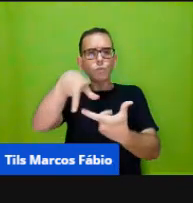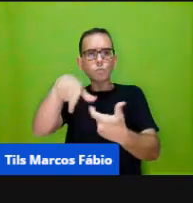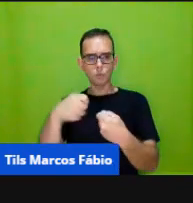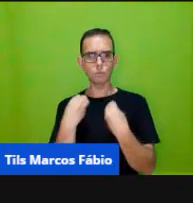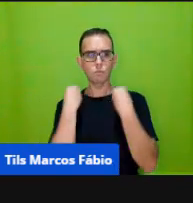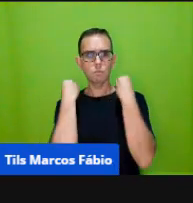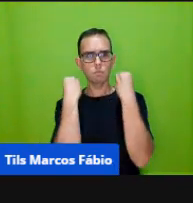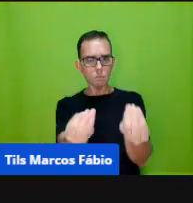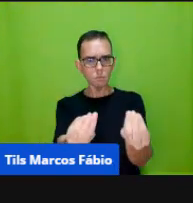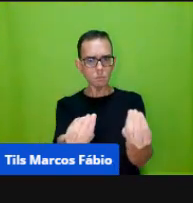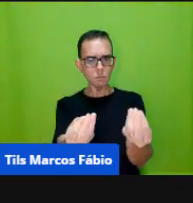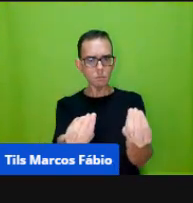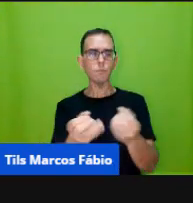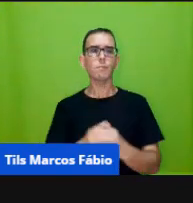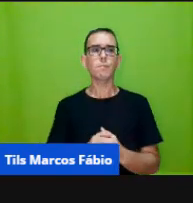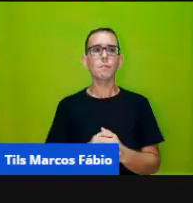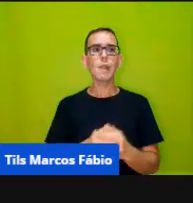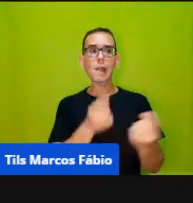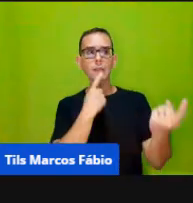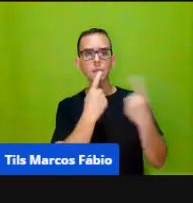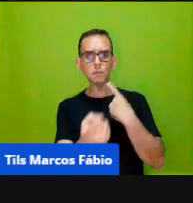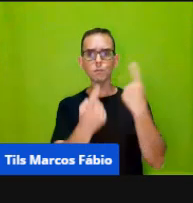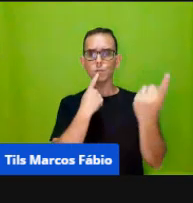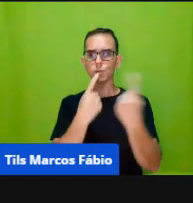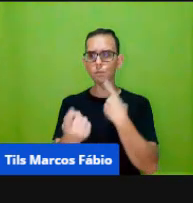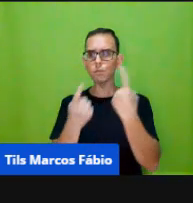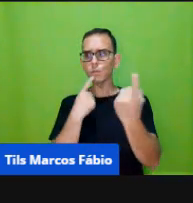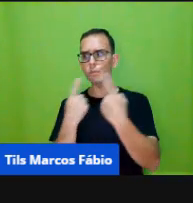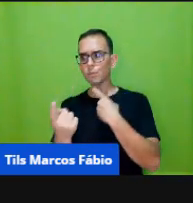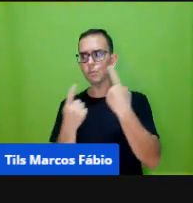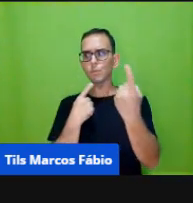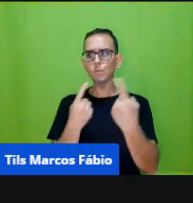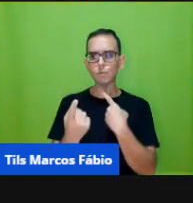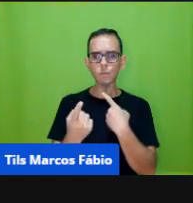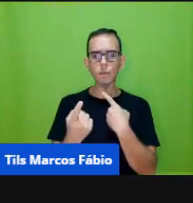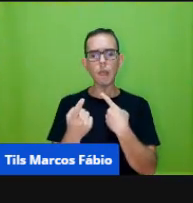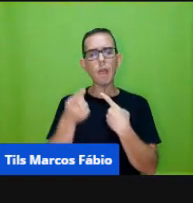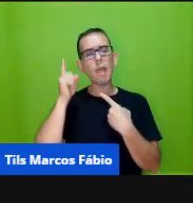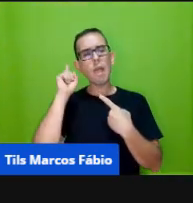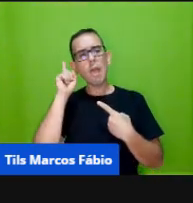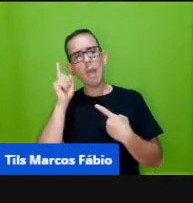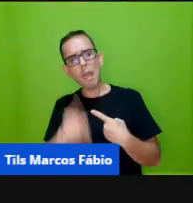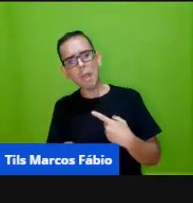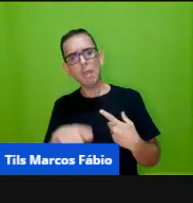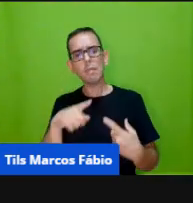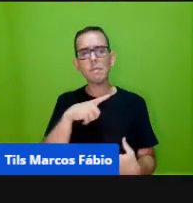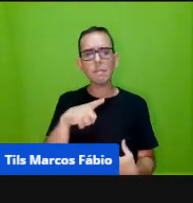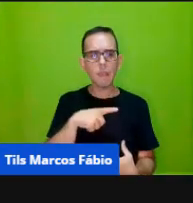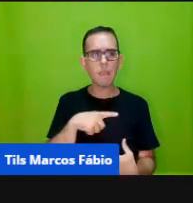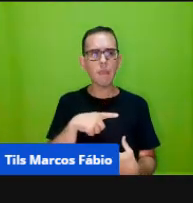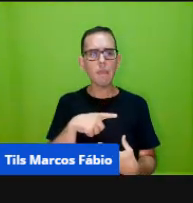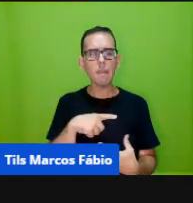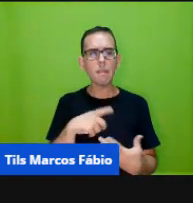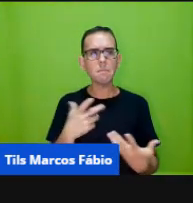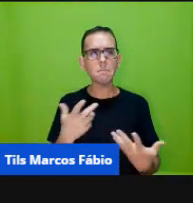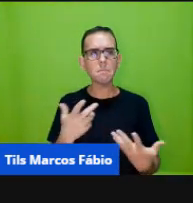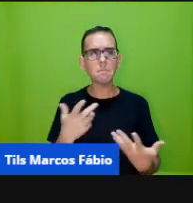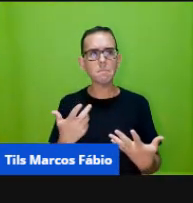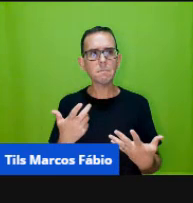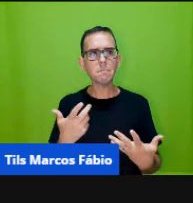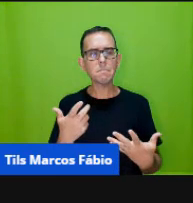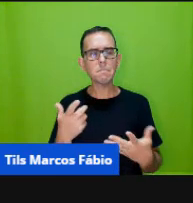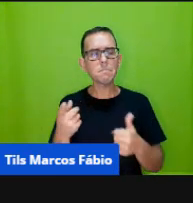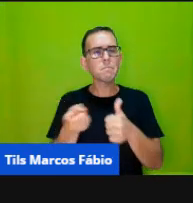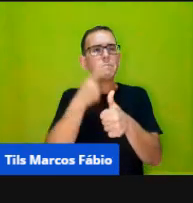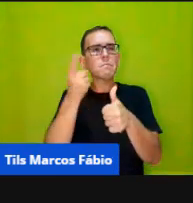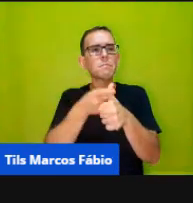né? Essa discussão é uma batalha que a gente está tendo na primeira questão